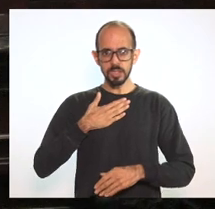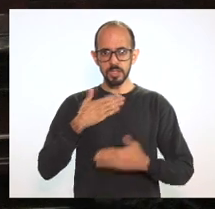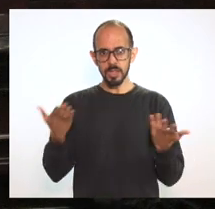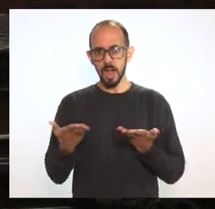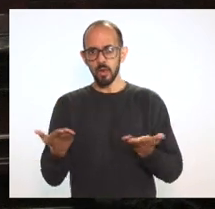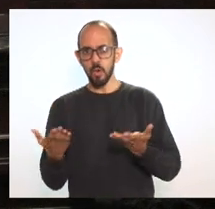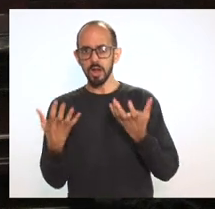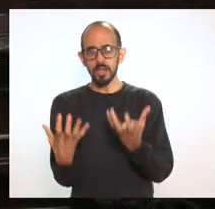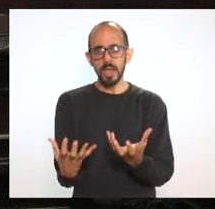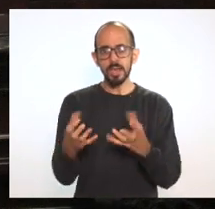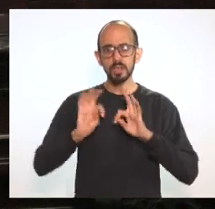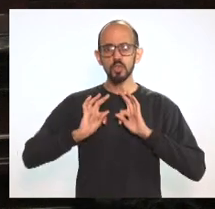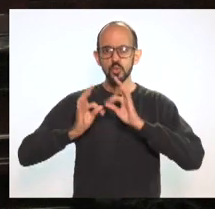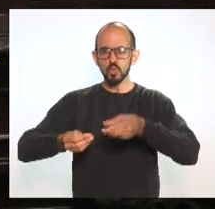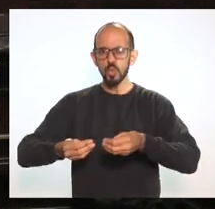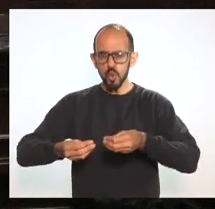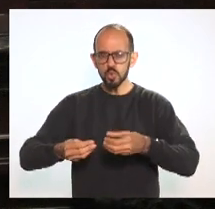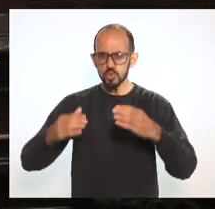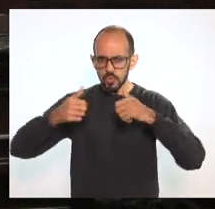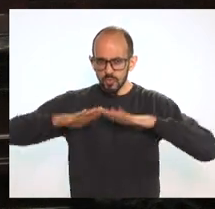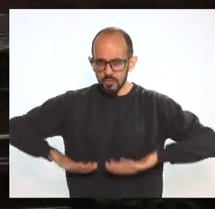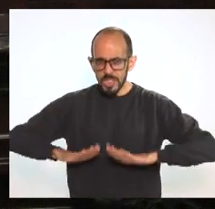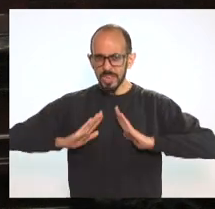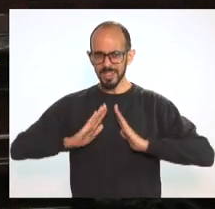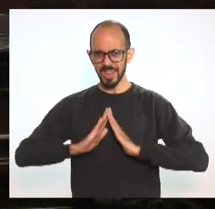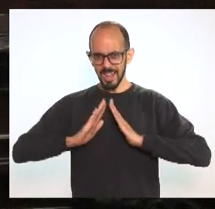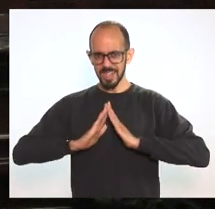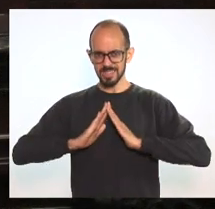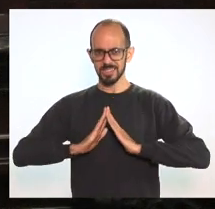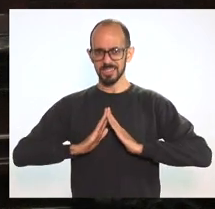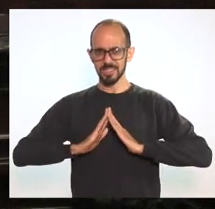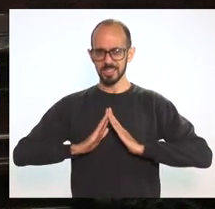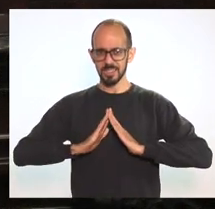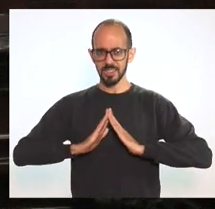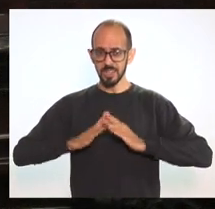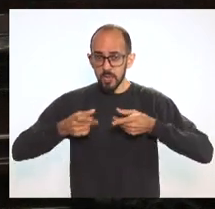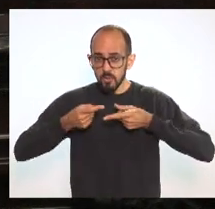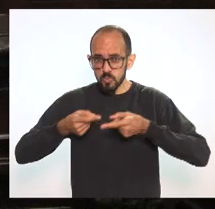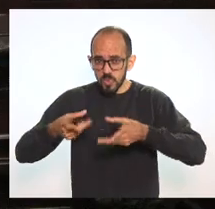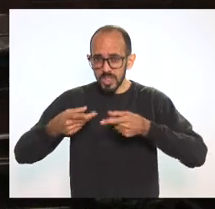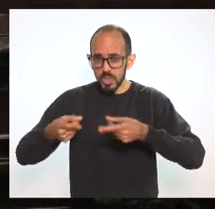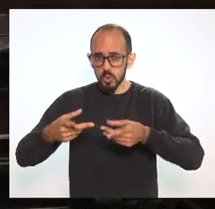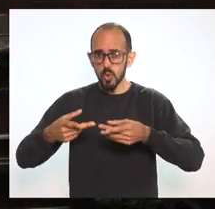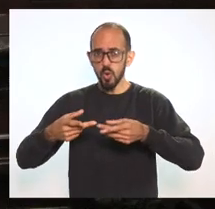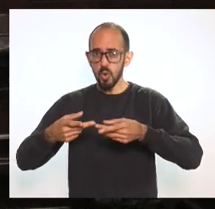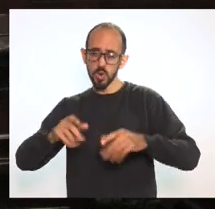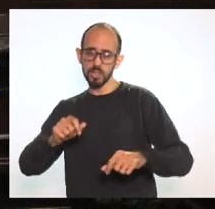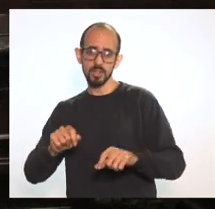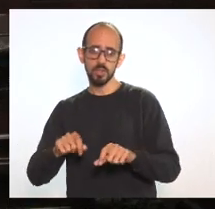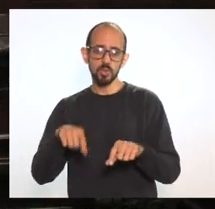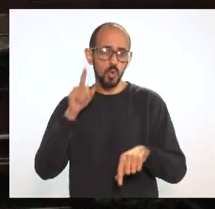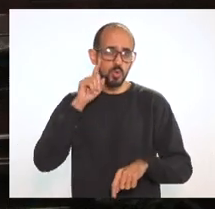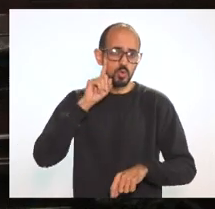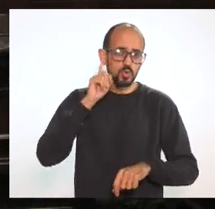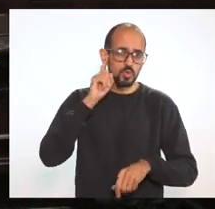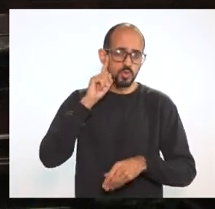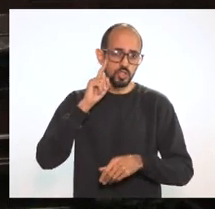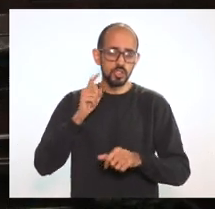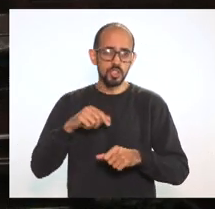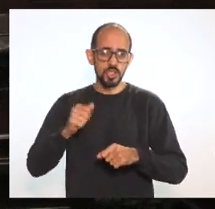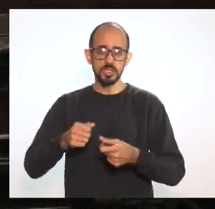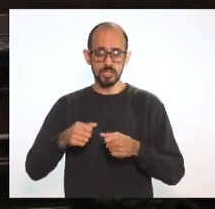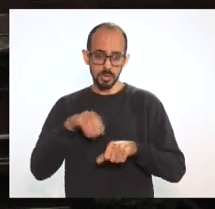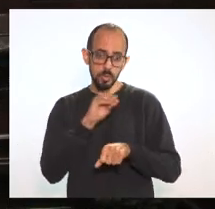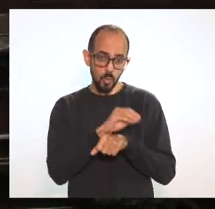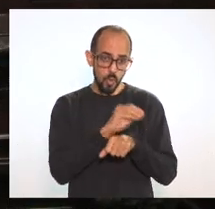que todo mundo fique dentro de casa, que o comerciante que vende de dia para comer à noite com a sua família feche